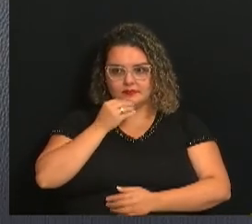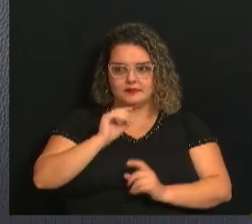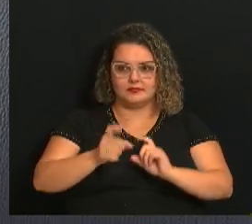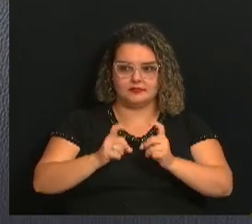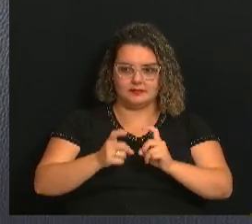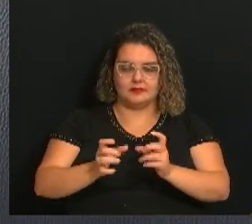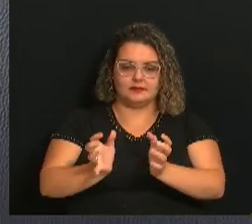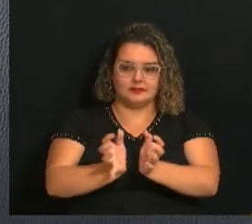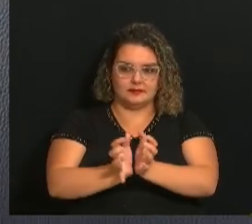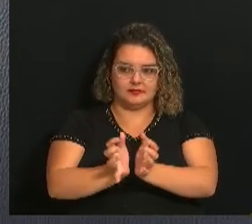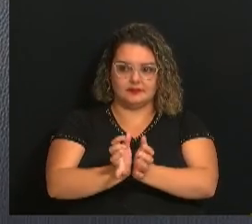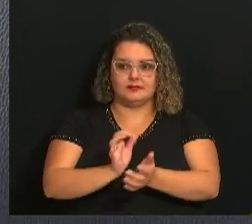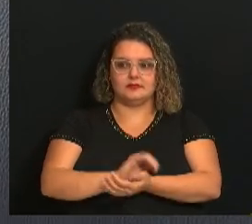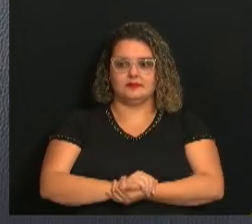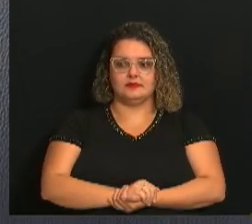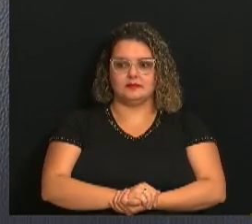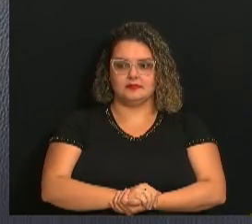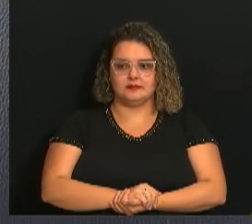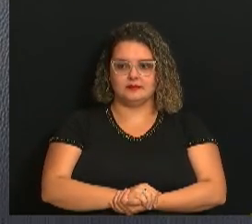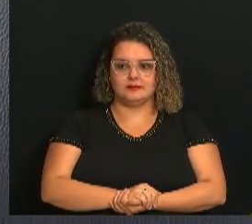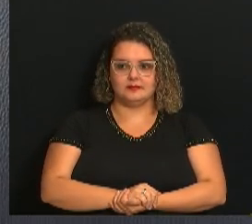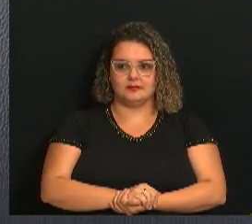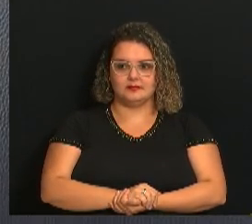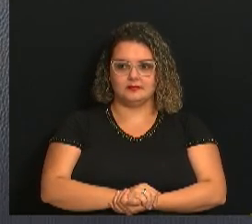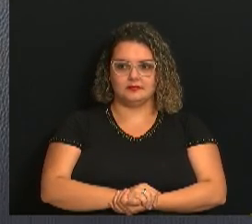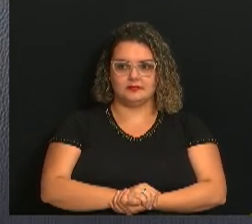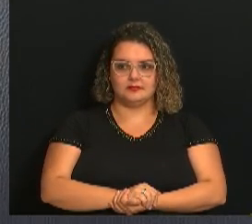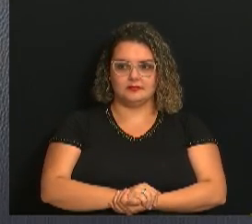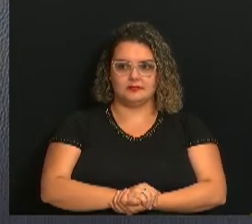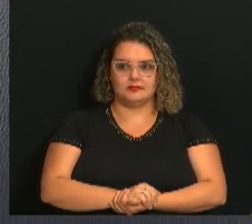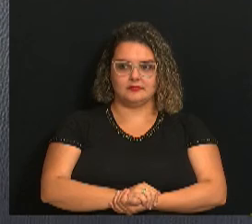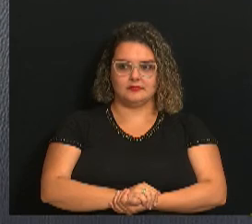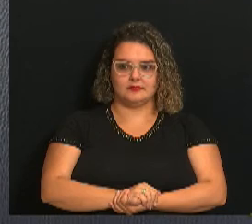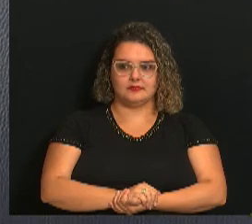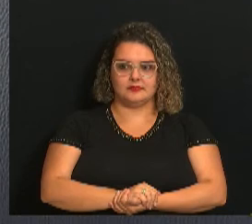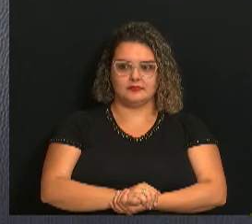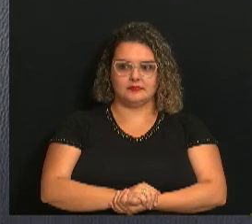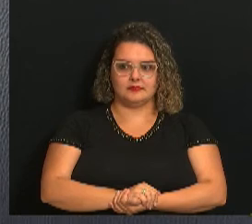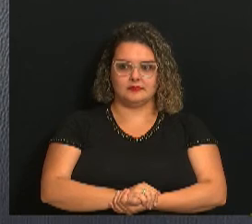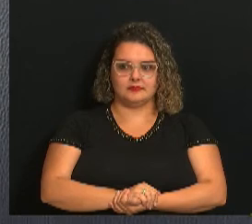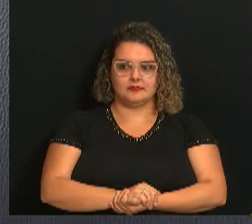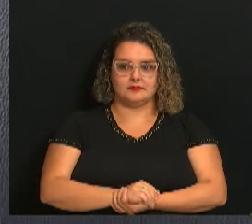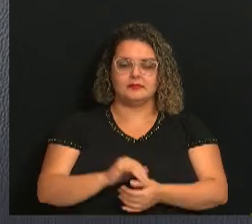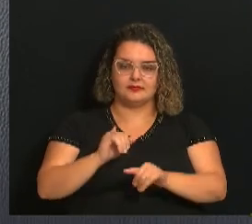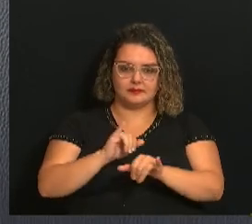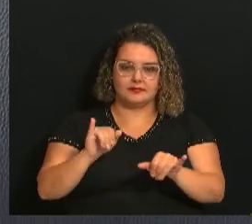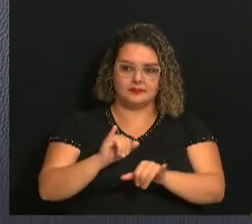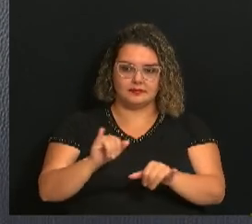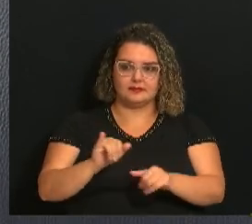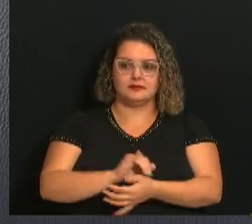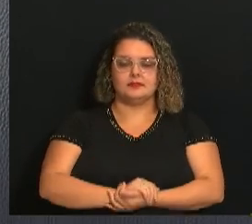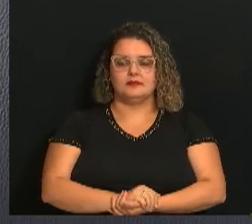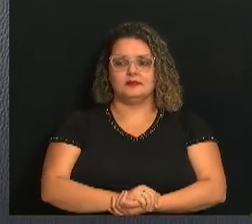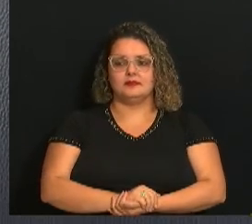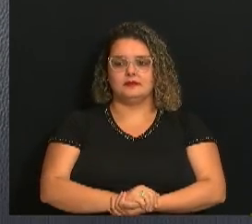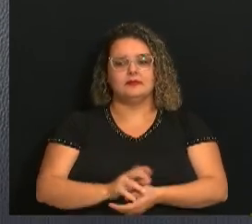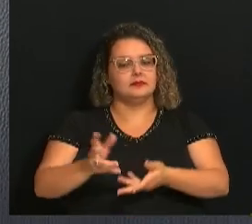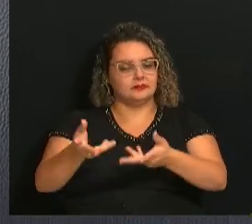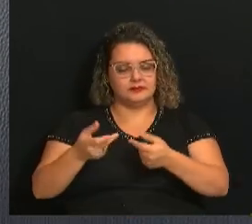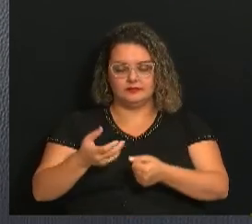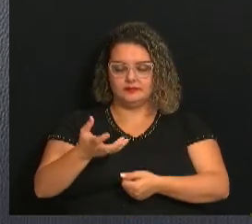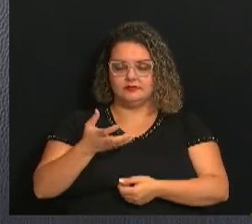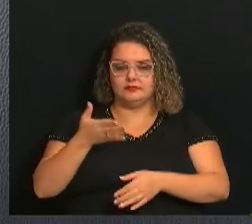comissão aqui para fazer um pouco, passar esse informe, né? E convidar quem quiser